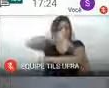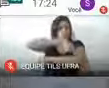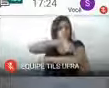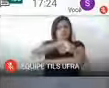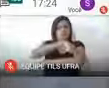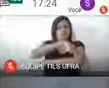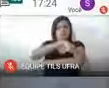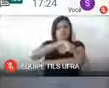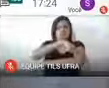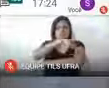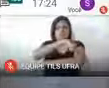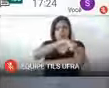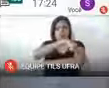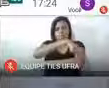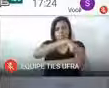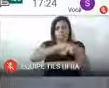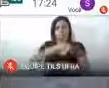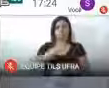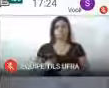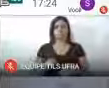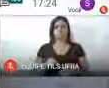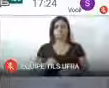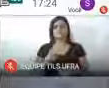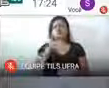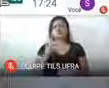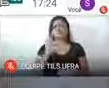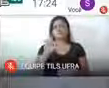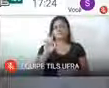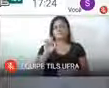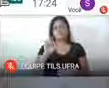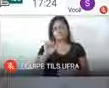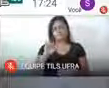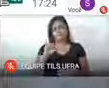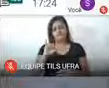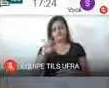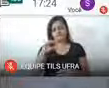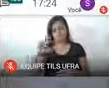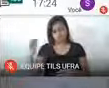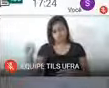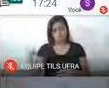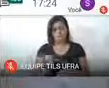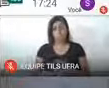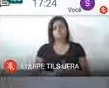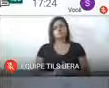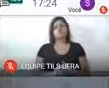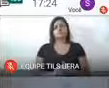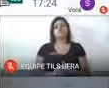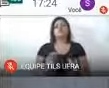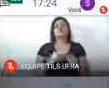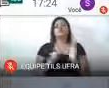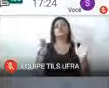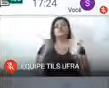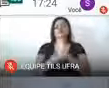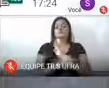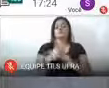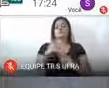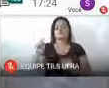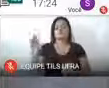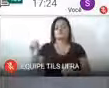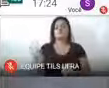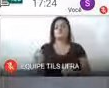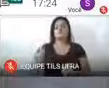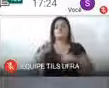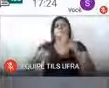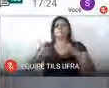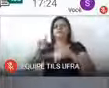150, resposta esperada, amuleto, o objeto que algumas pessoas usam para dar sorte e afastar os males. Como ela tem essa